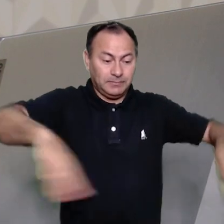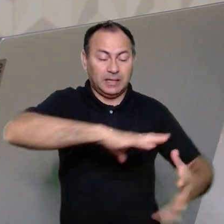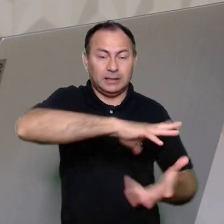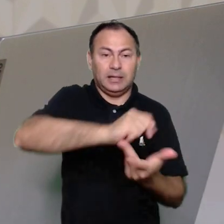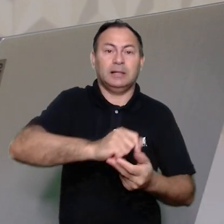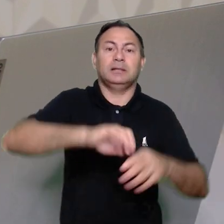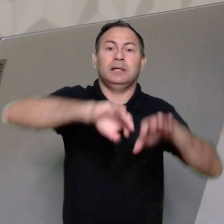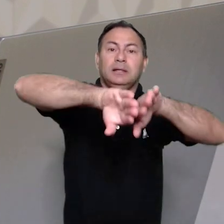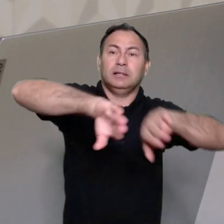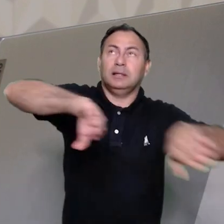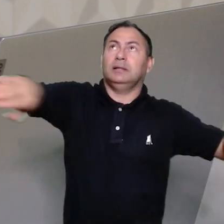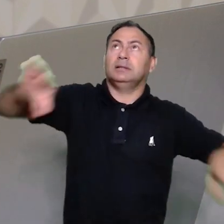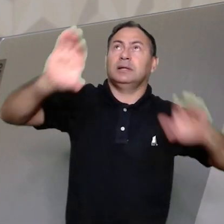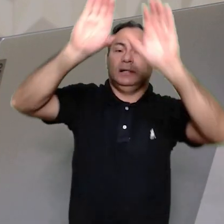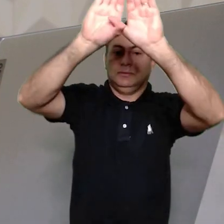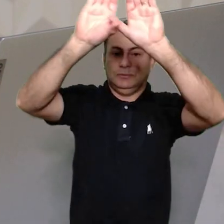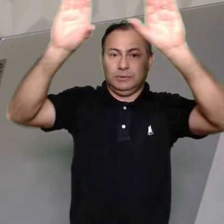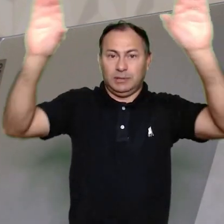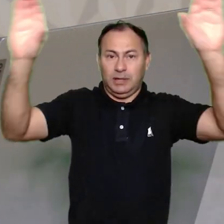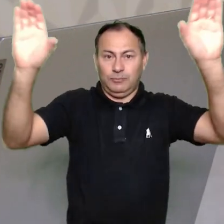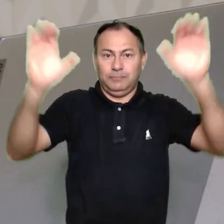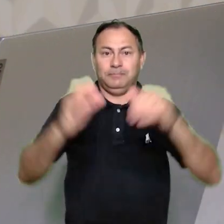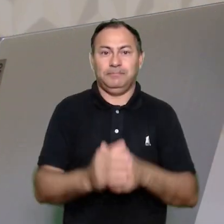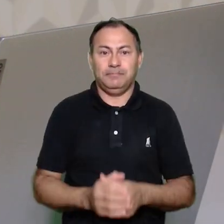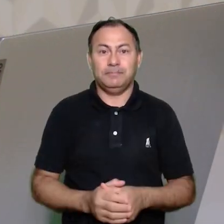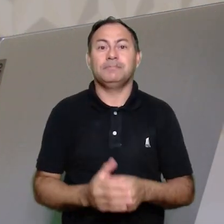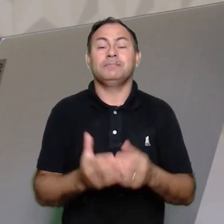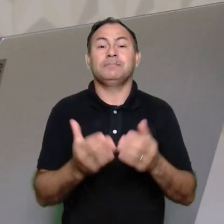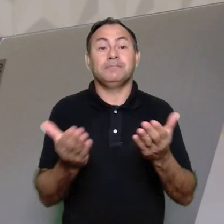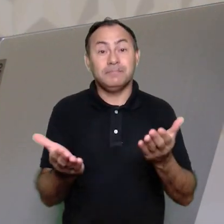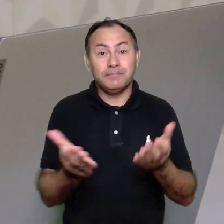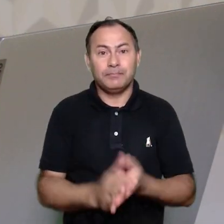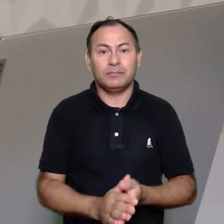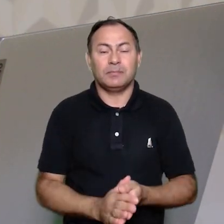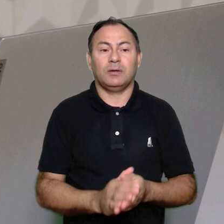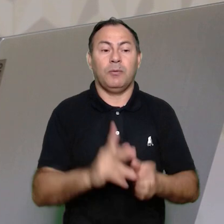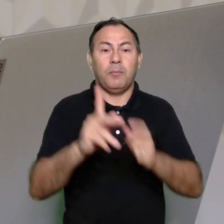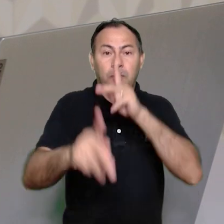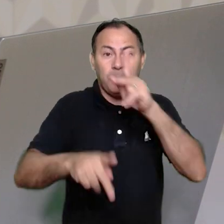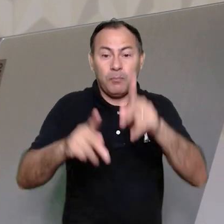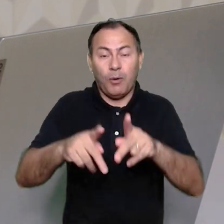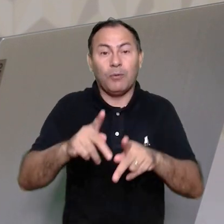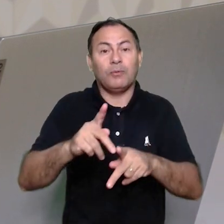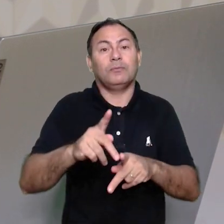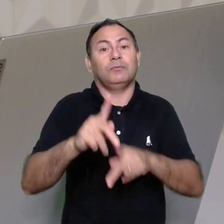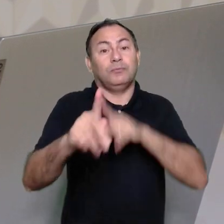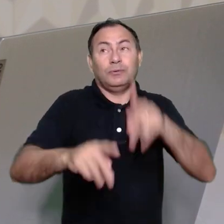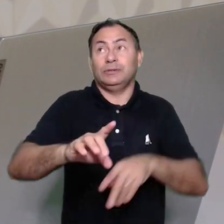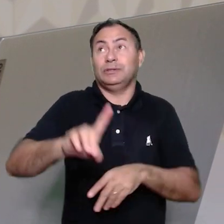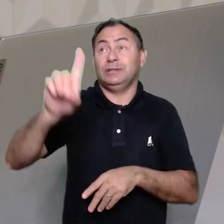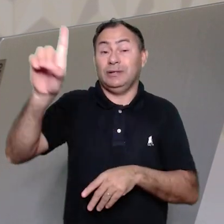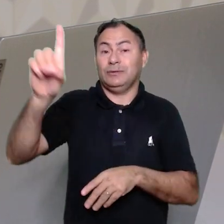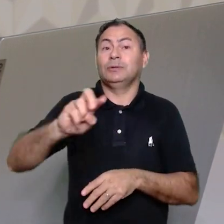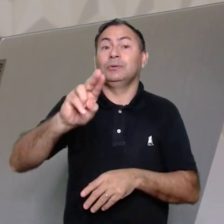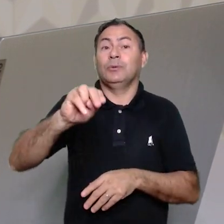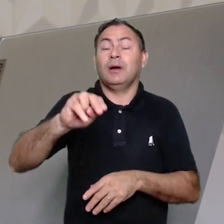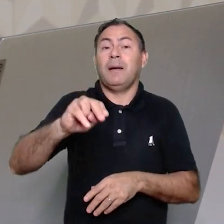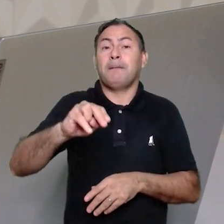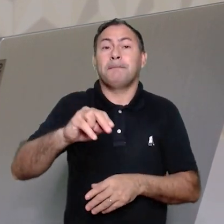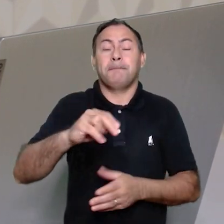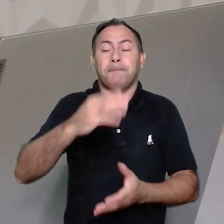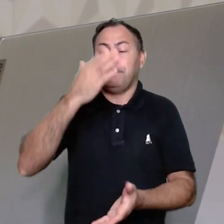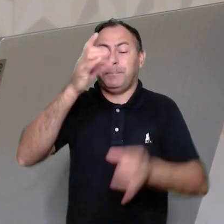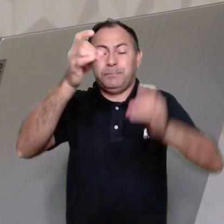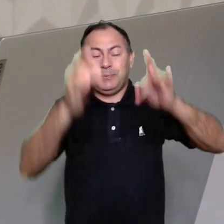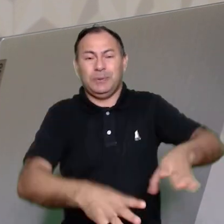desligares na terra será desligado no céu, né? Então, caro povo de Deus, nunca percam essa